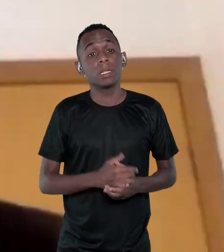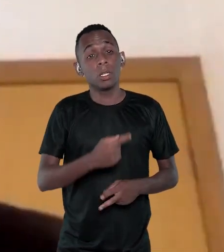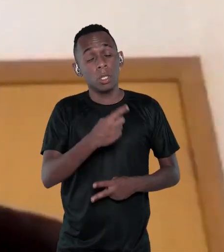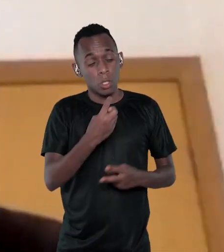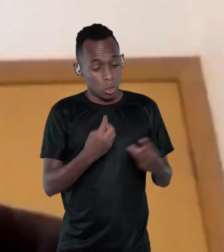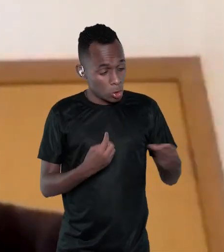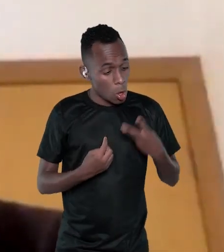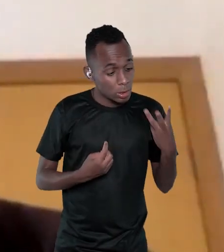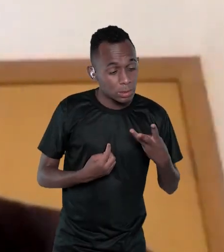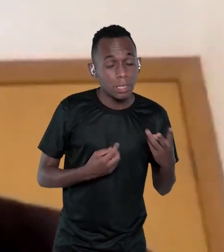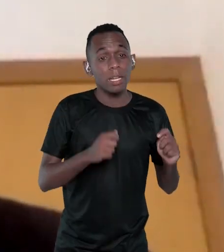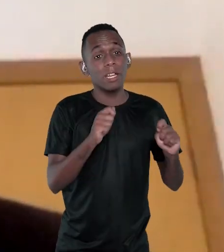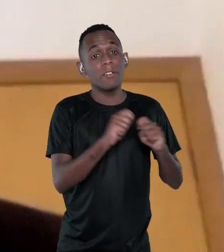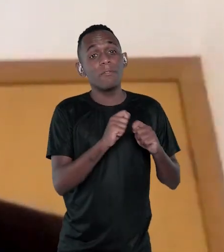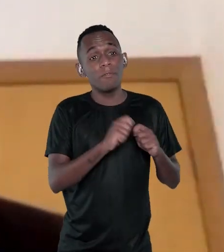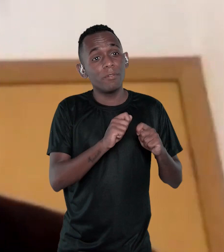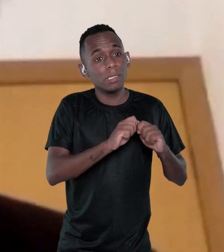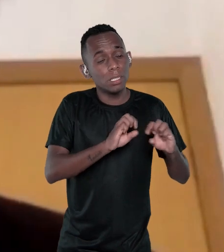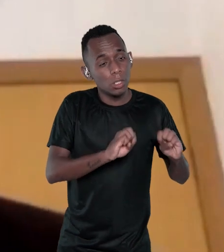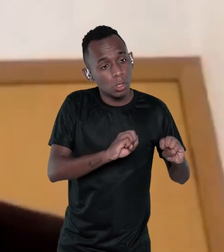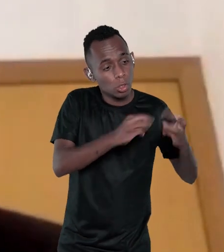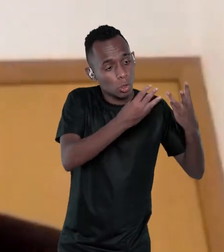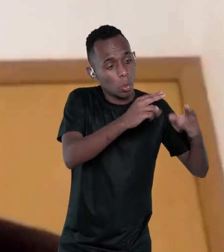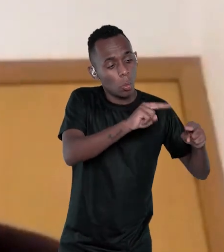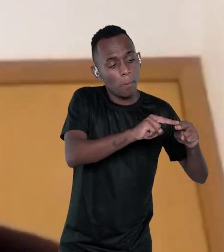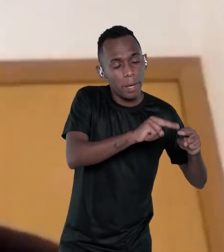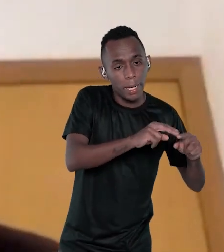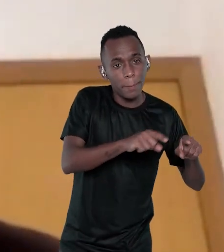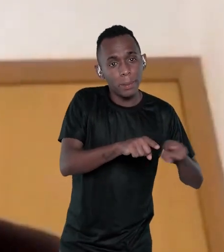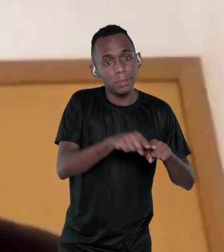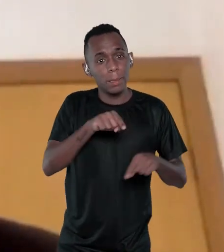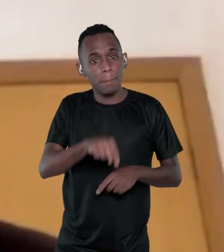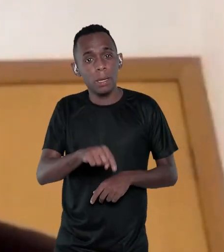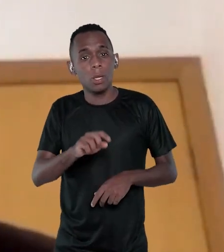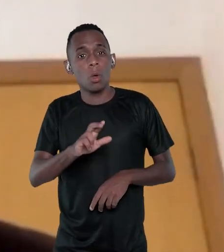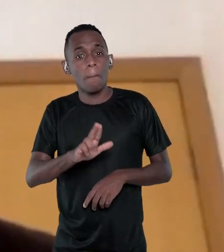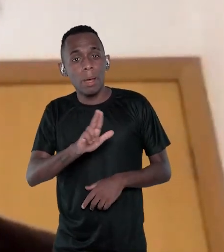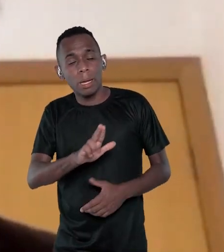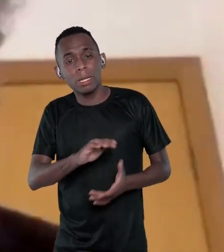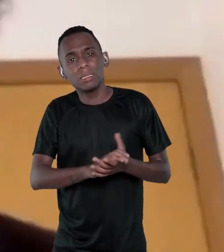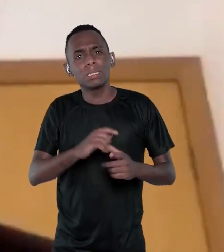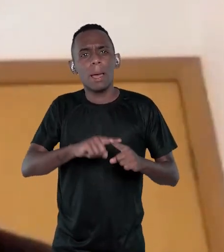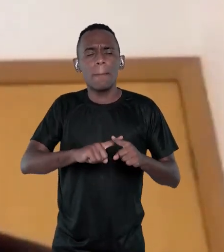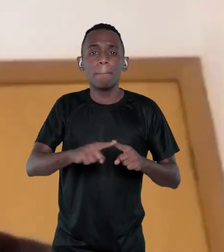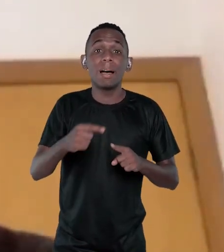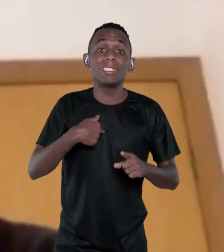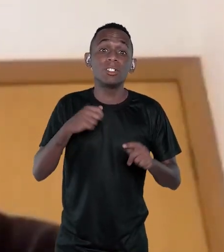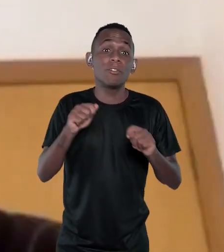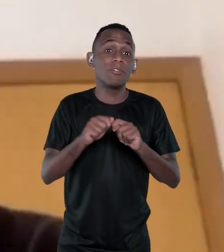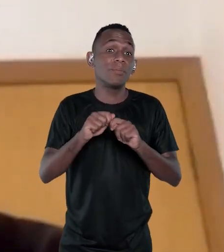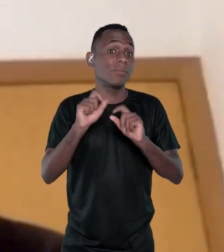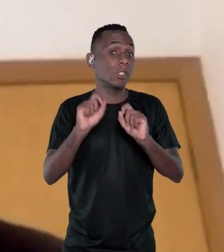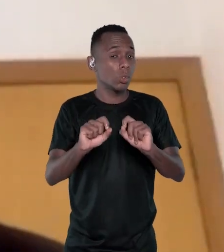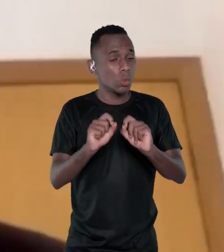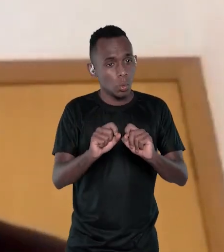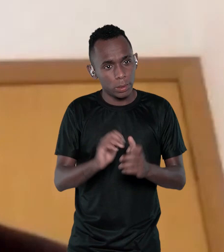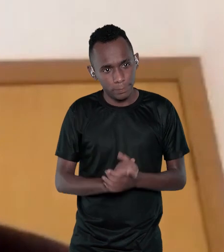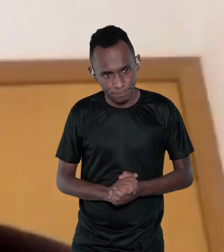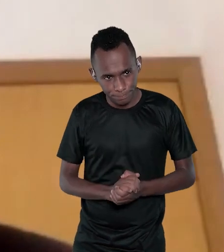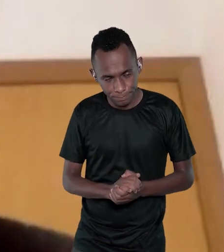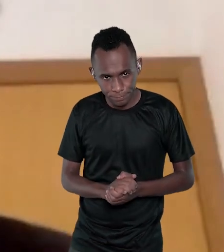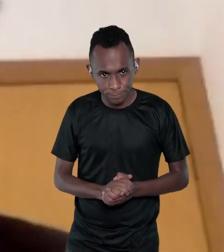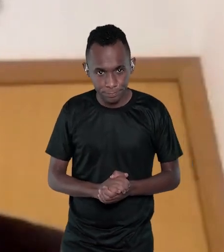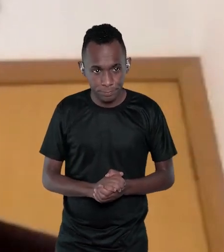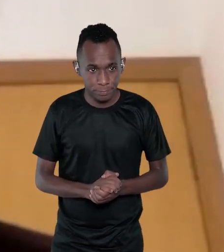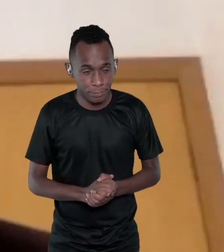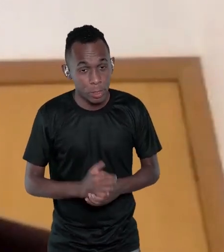Bom, daqui a pouco eu te falo. E aí nós fizemos um show em Uberaba e outro em Uberlândia. Só